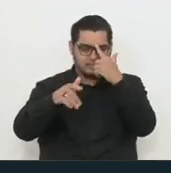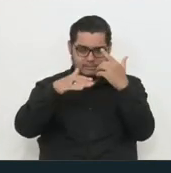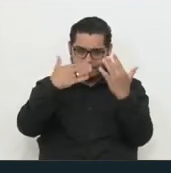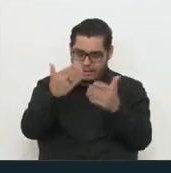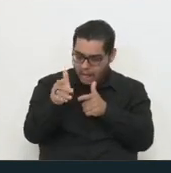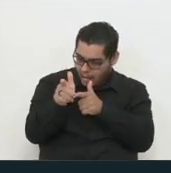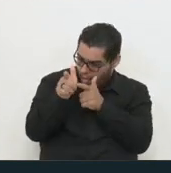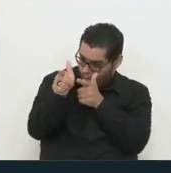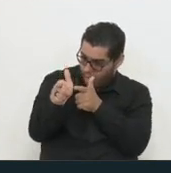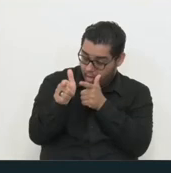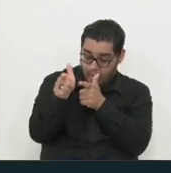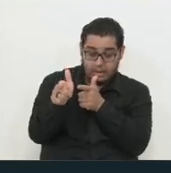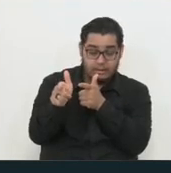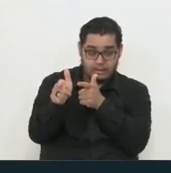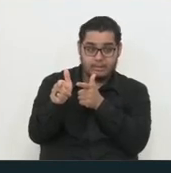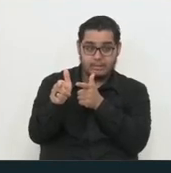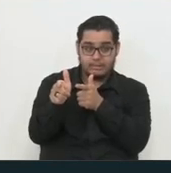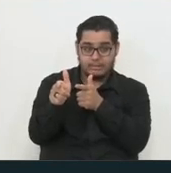ironizar